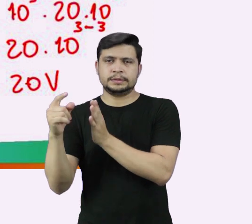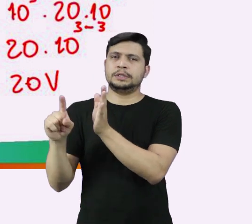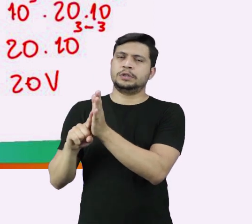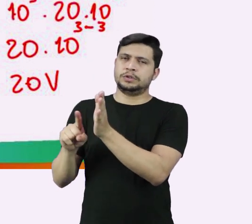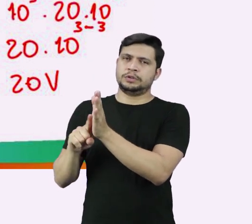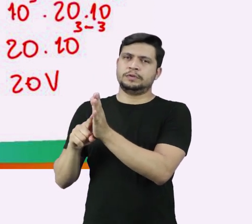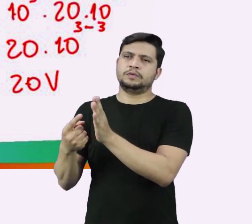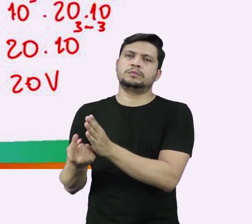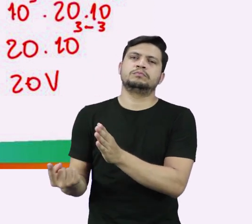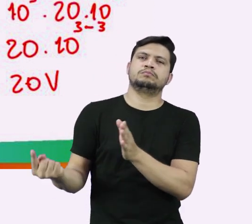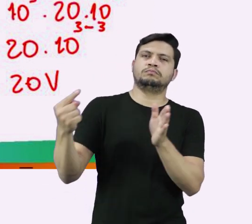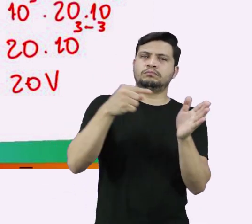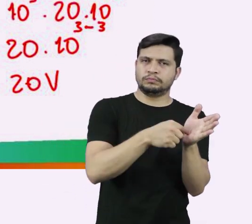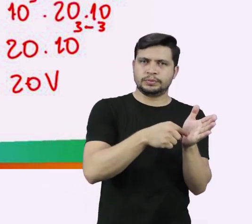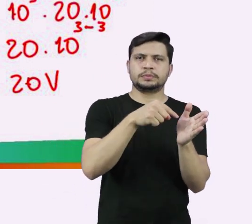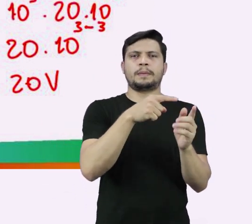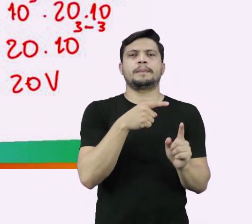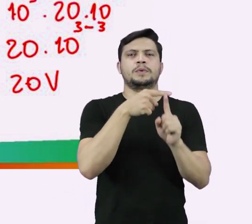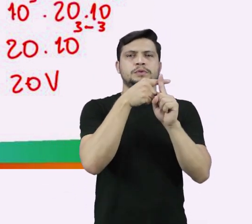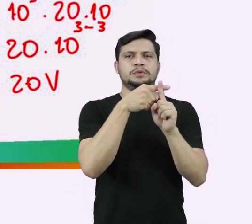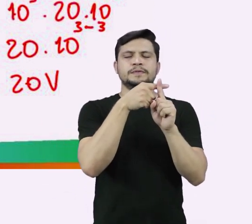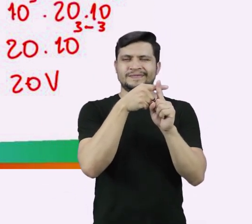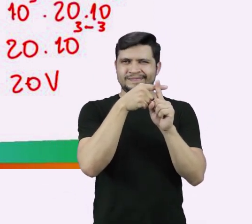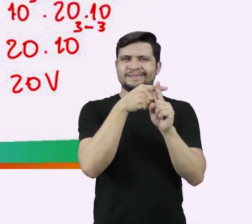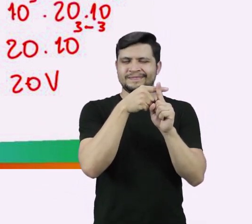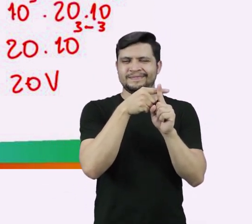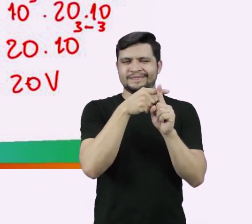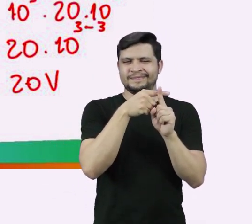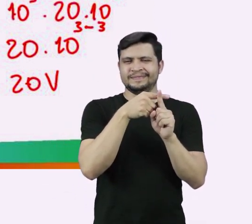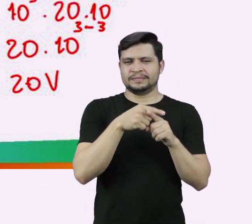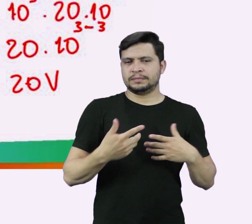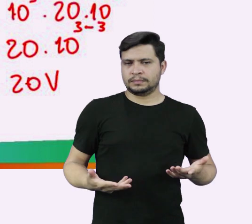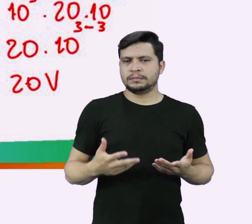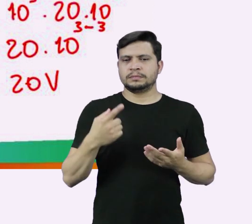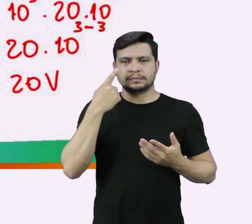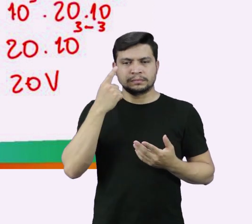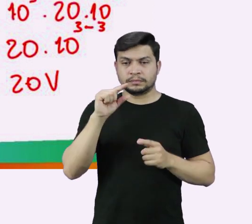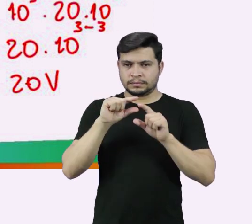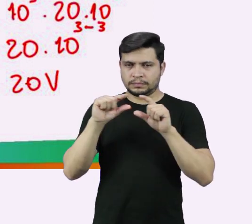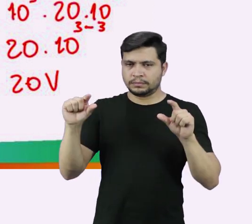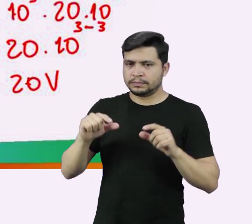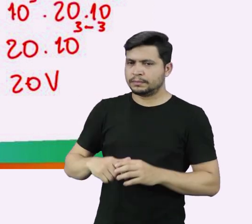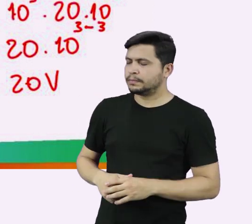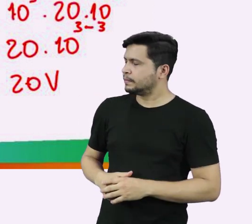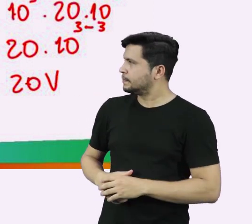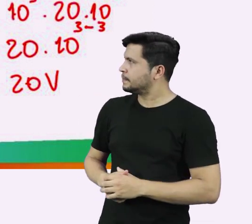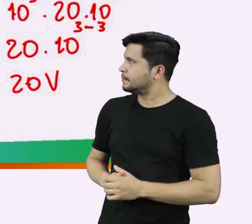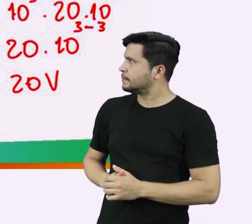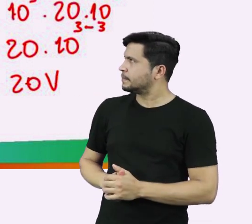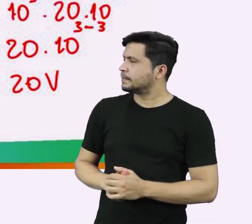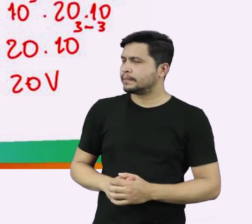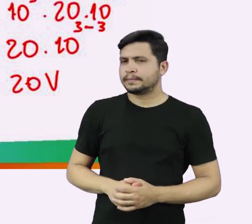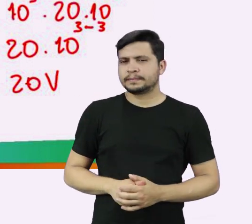eu tenho uma bateria conectada em série. Então, se eu tenho 12 volts aqui com 12 volts no